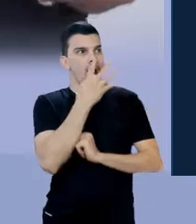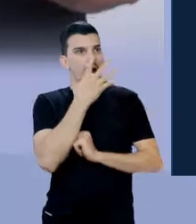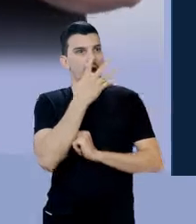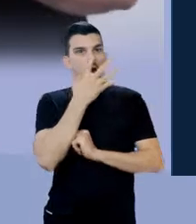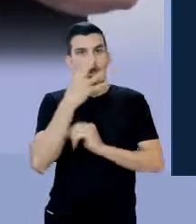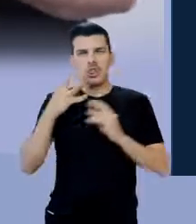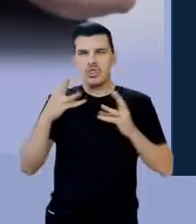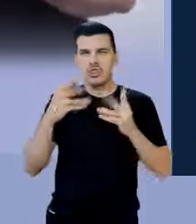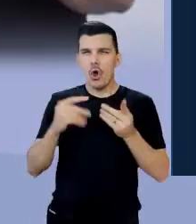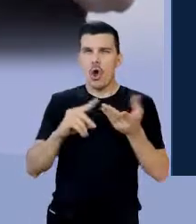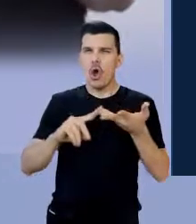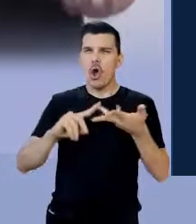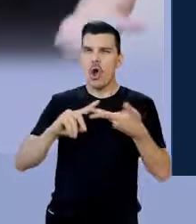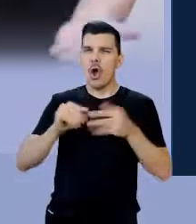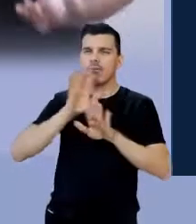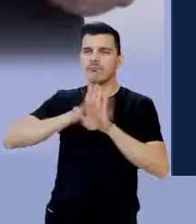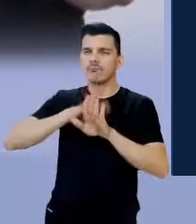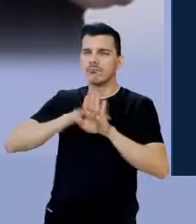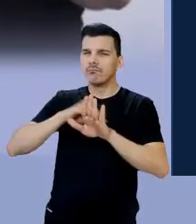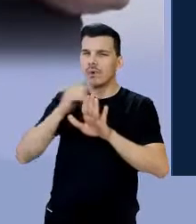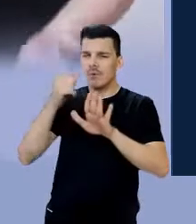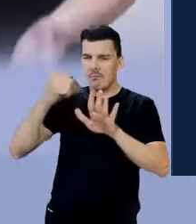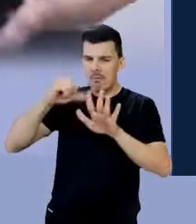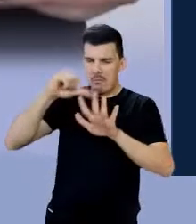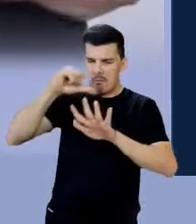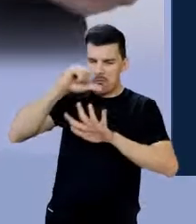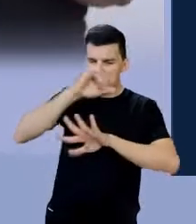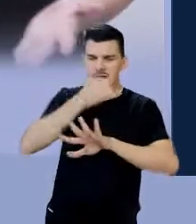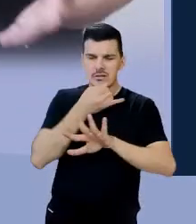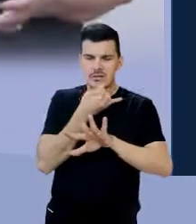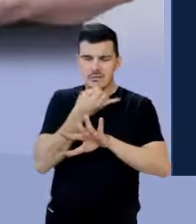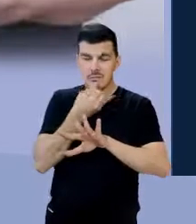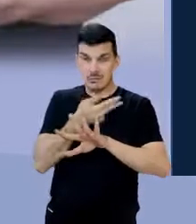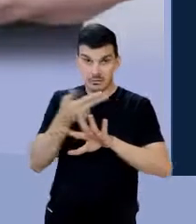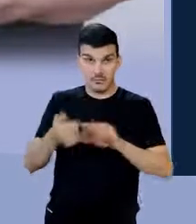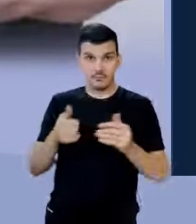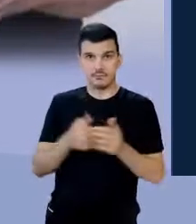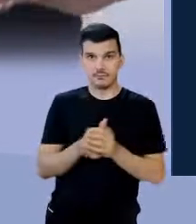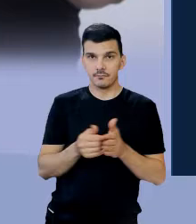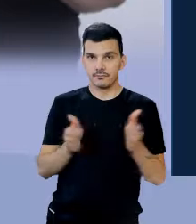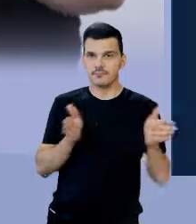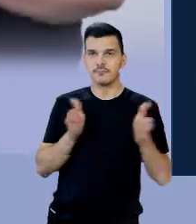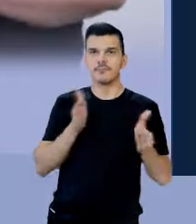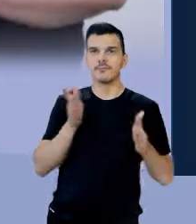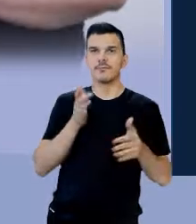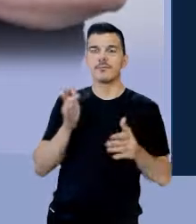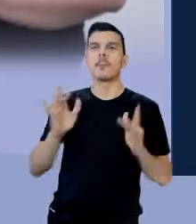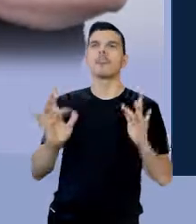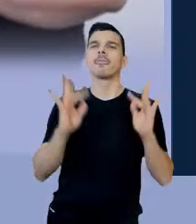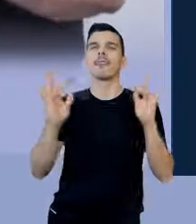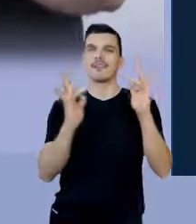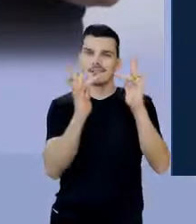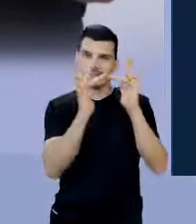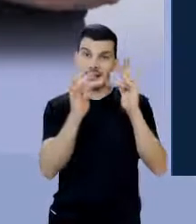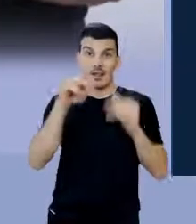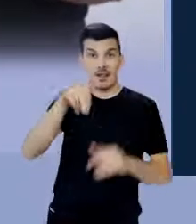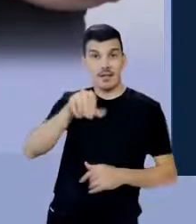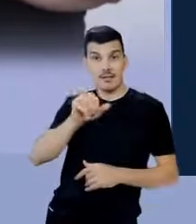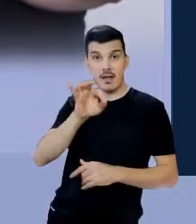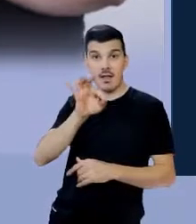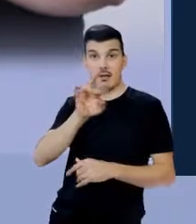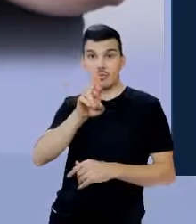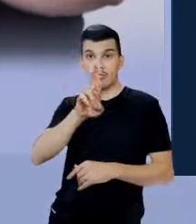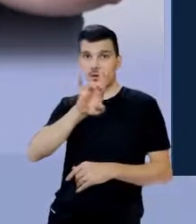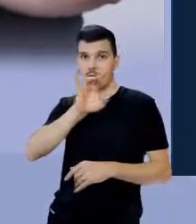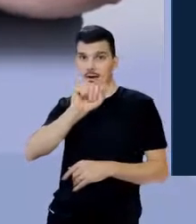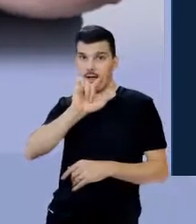revelada com todas as suas fraquezas, fracassos, tristezas. O período naturalista, que veio